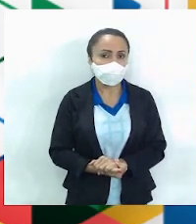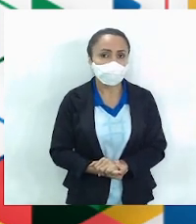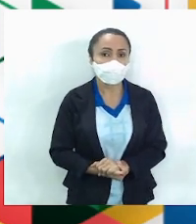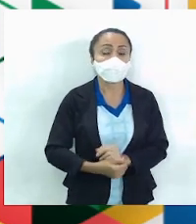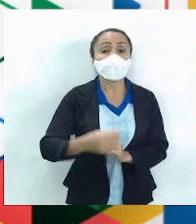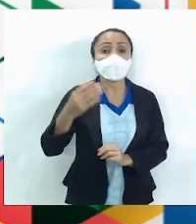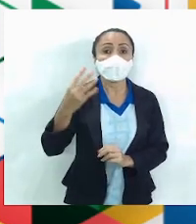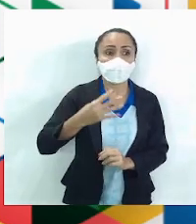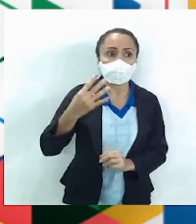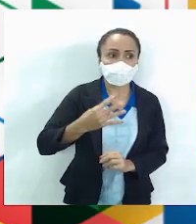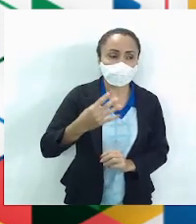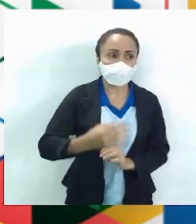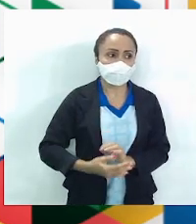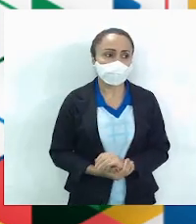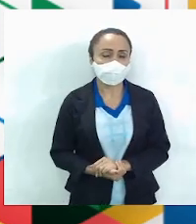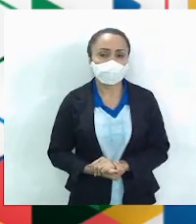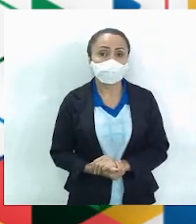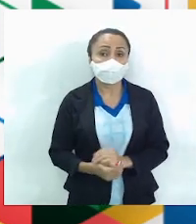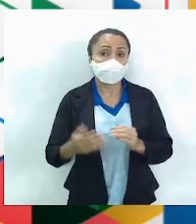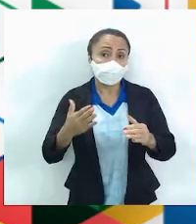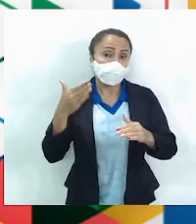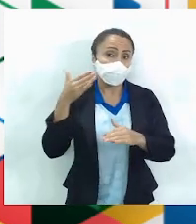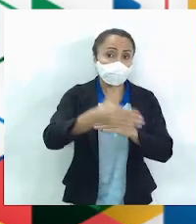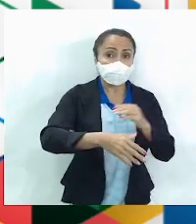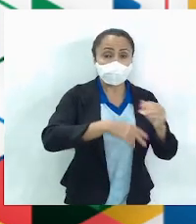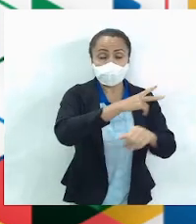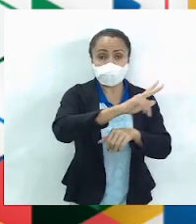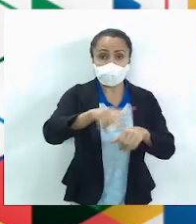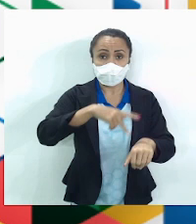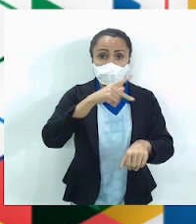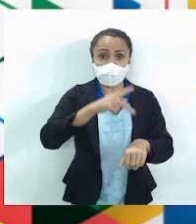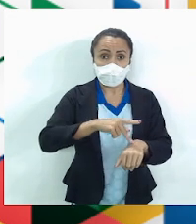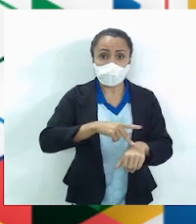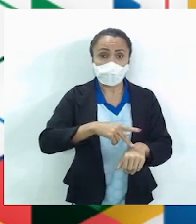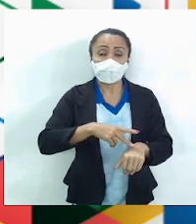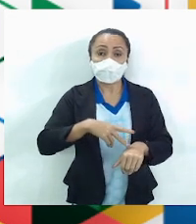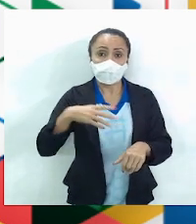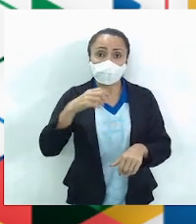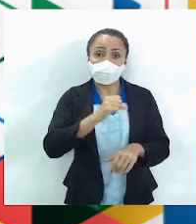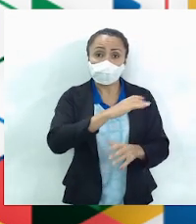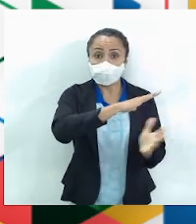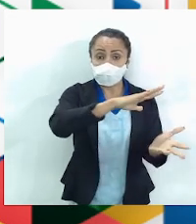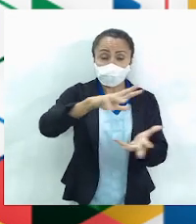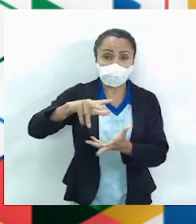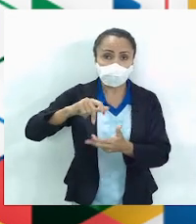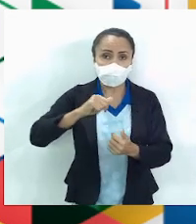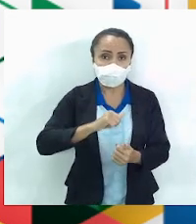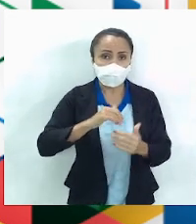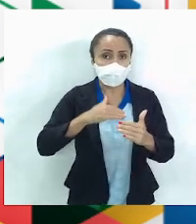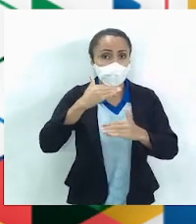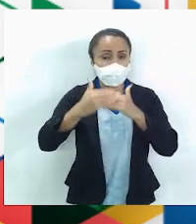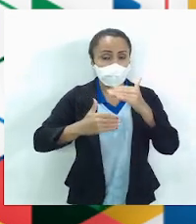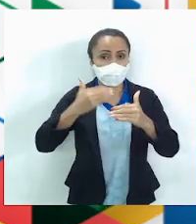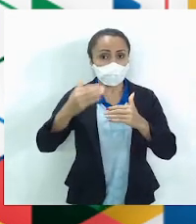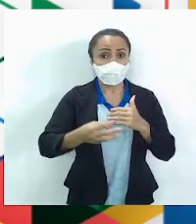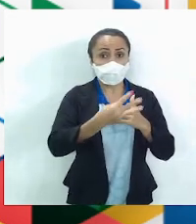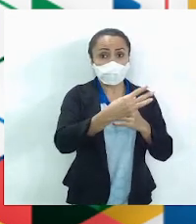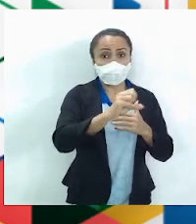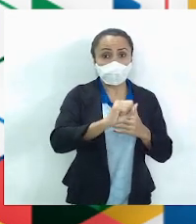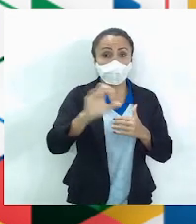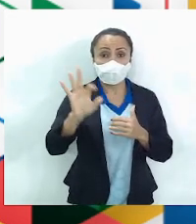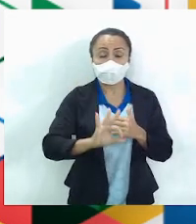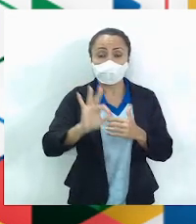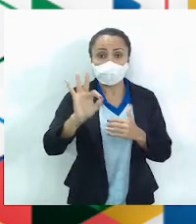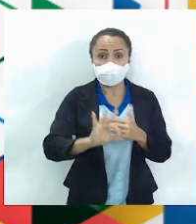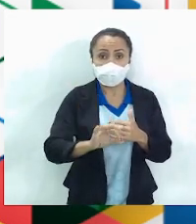4. A participação dos países emergentes no PIB mundial passou de 38% em